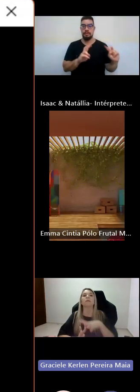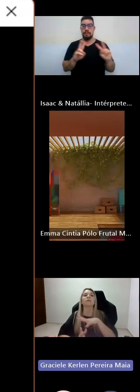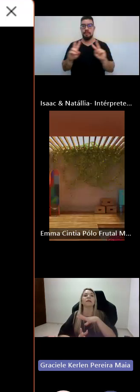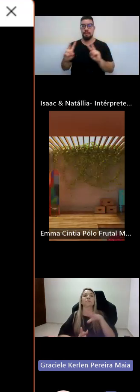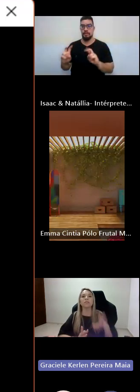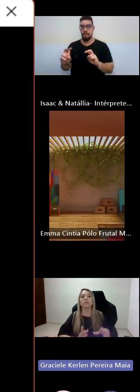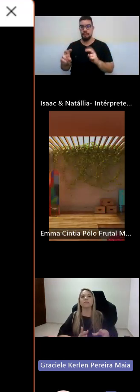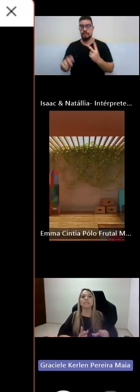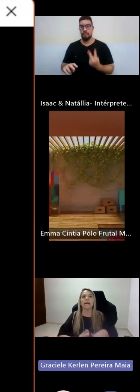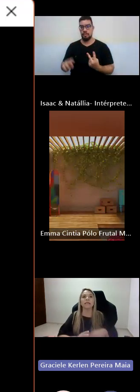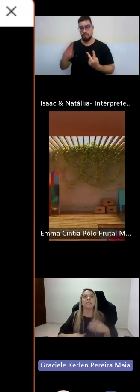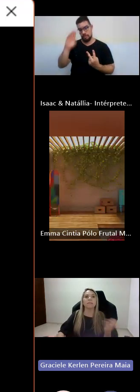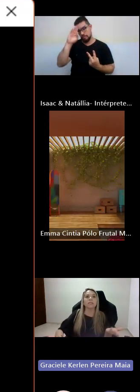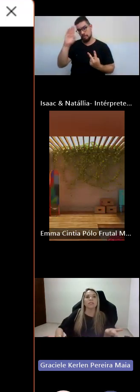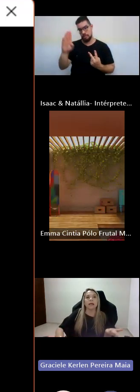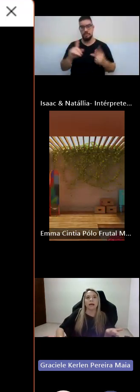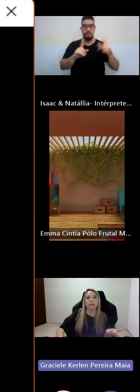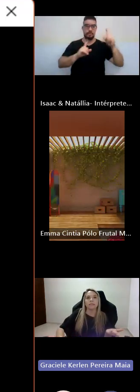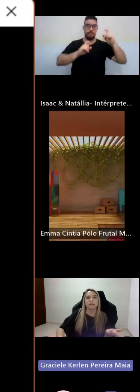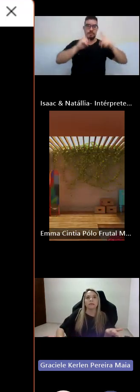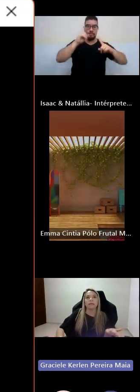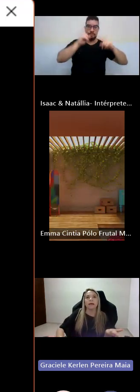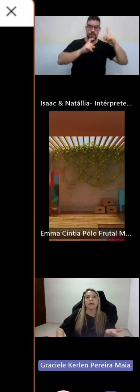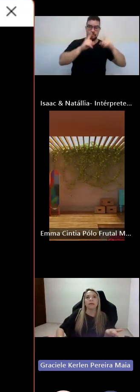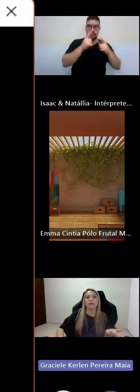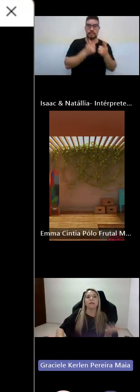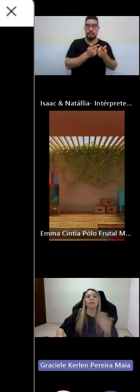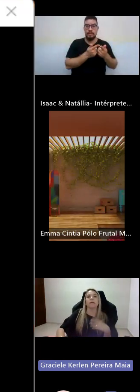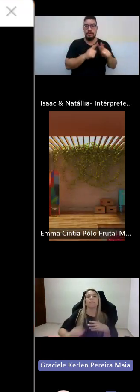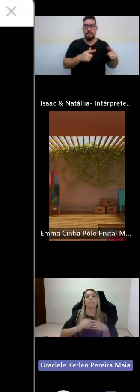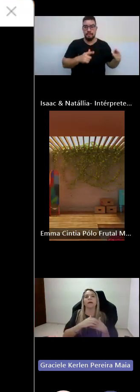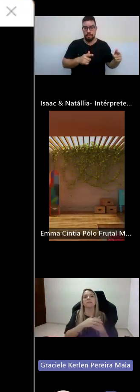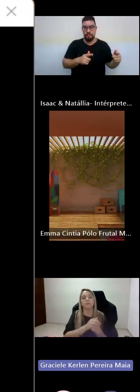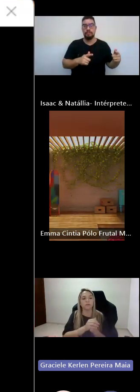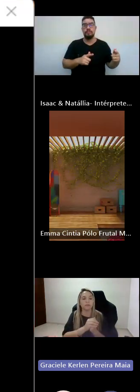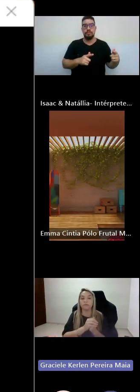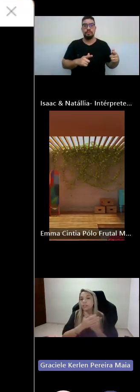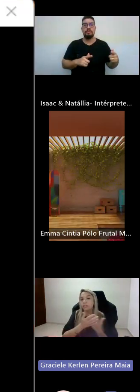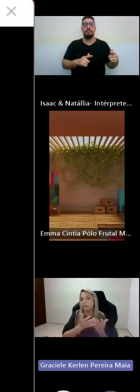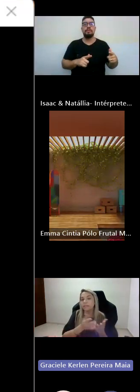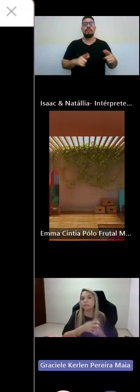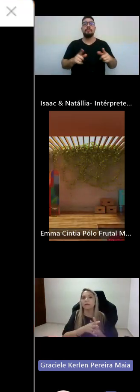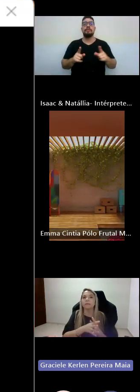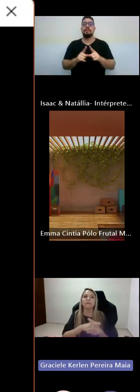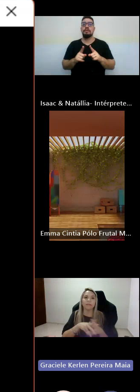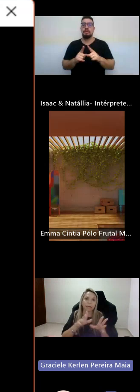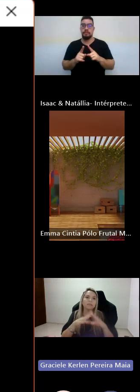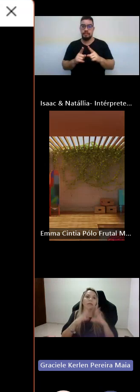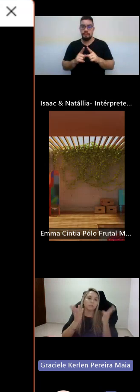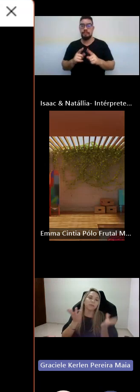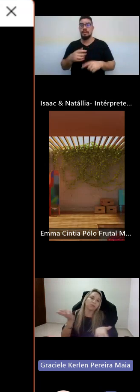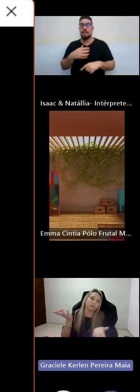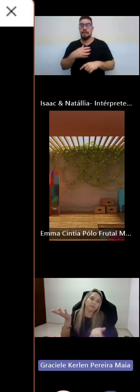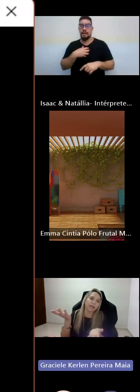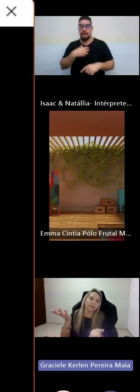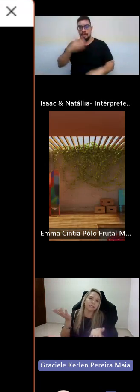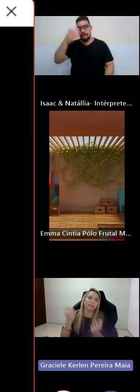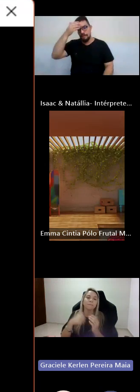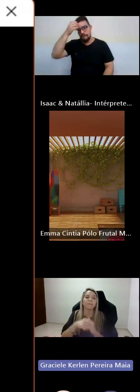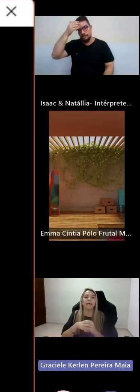é expressões faciais gramaticais, né? E as expressões afetivas, na verdade, das